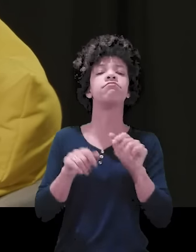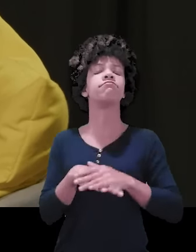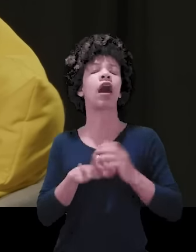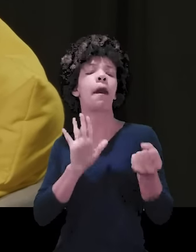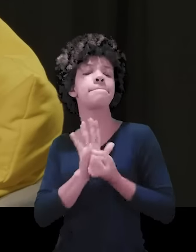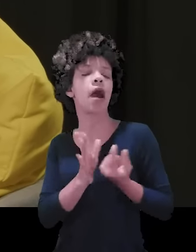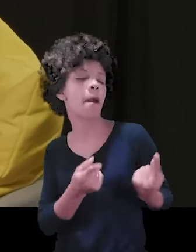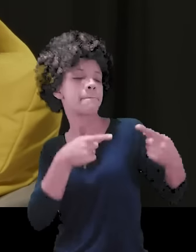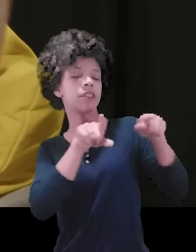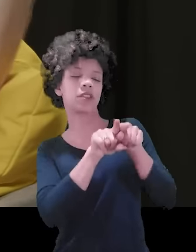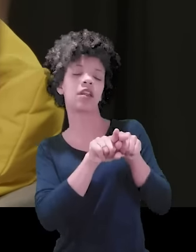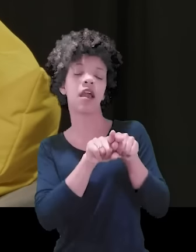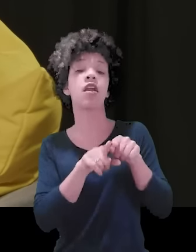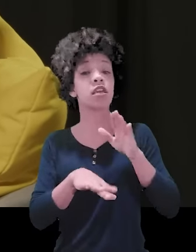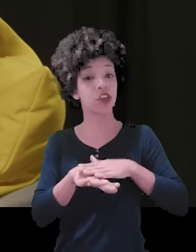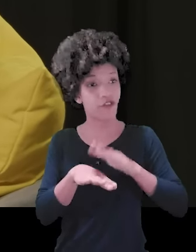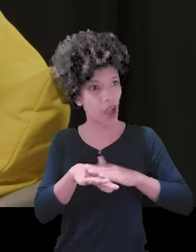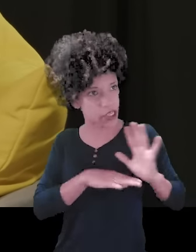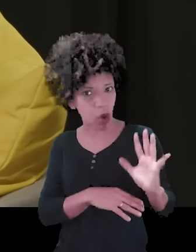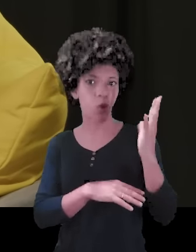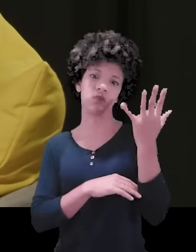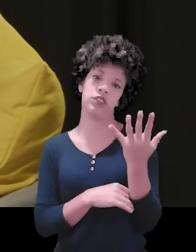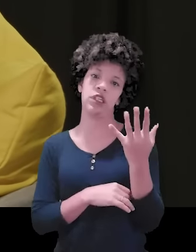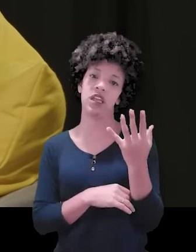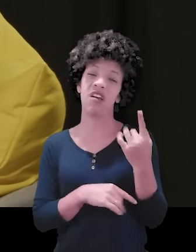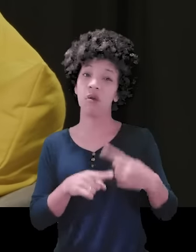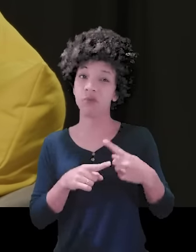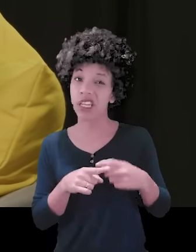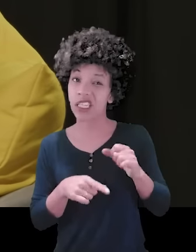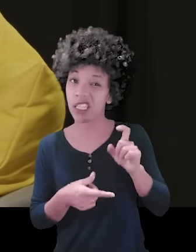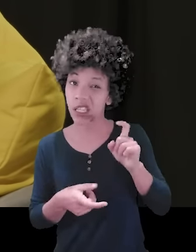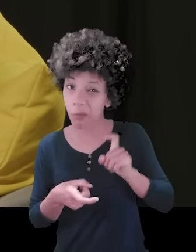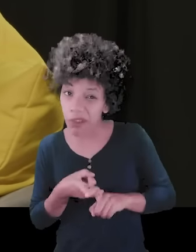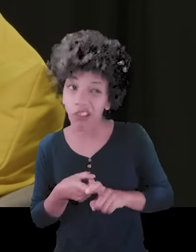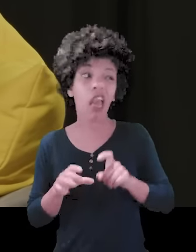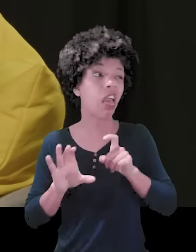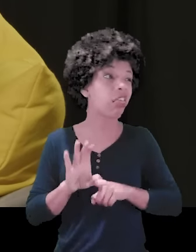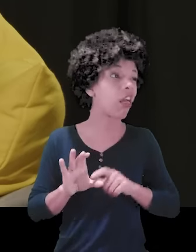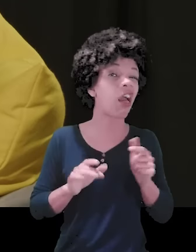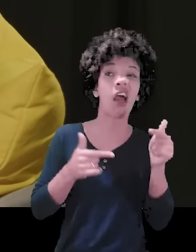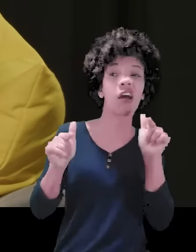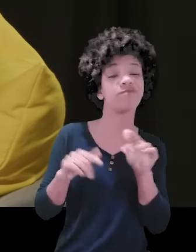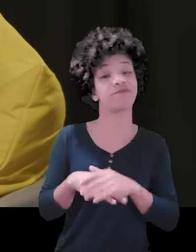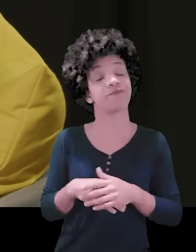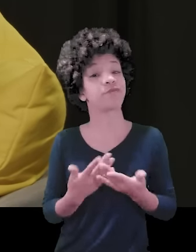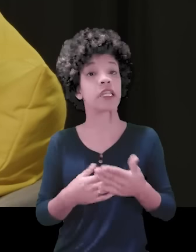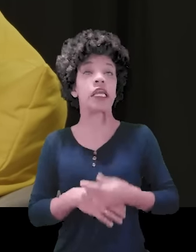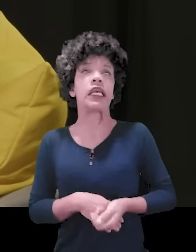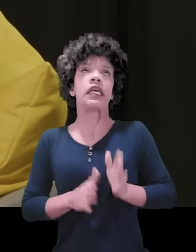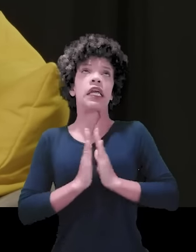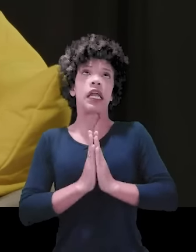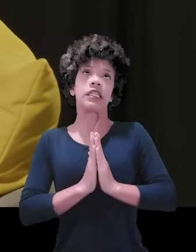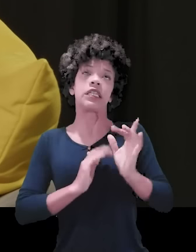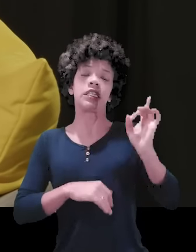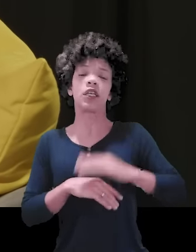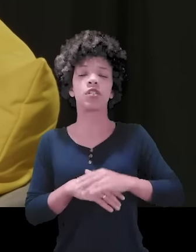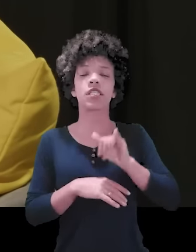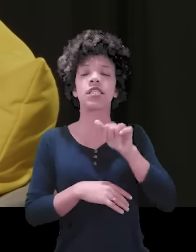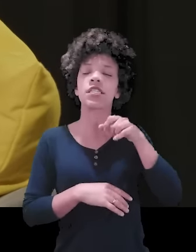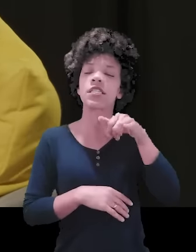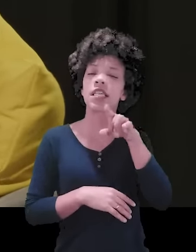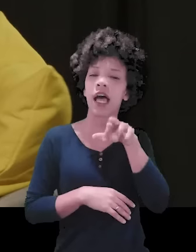fazendo a parceria que faz a parada acontecer tô dependendo a decência eu tô ferrada né Marcão Ainda bem que a gente tem nosso querido em sai daí sai